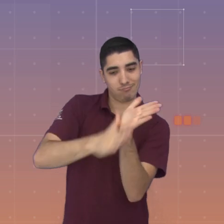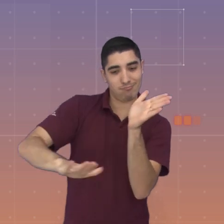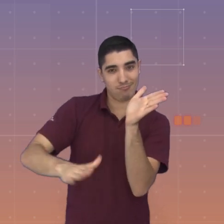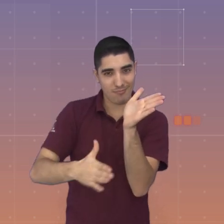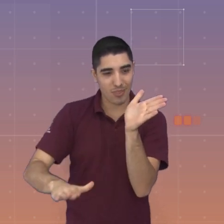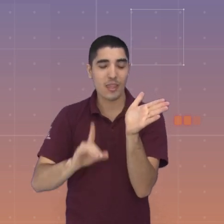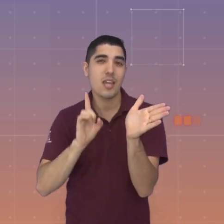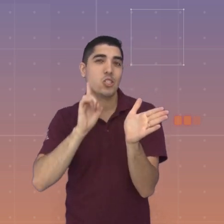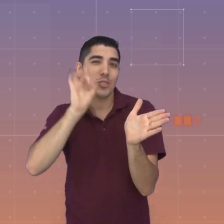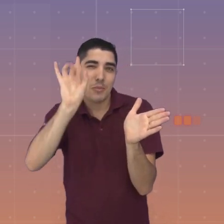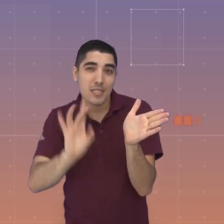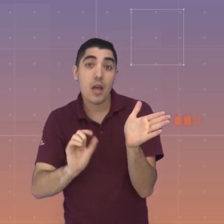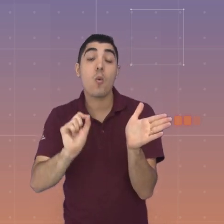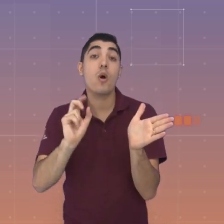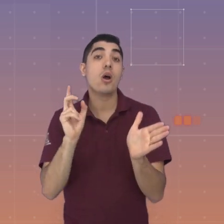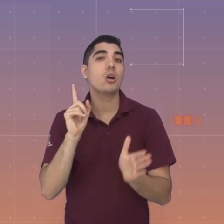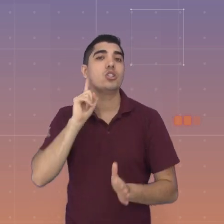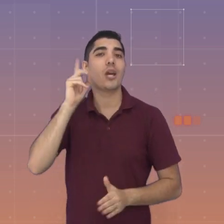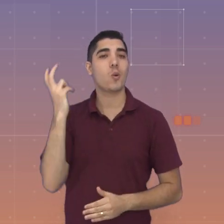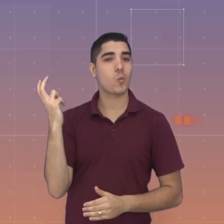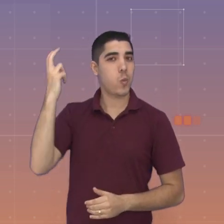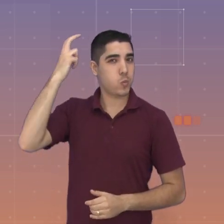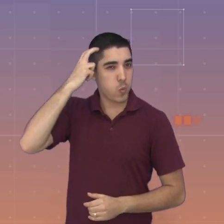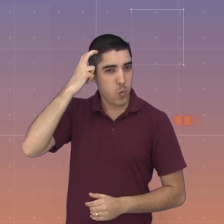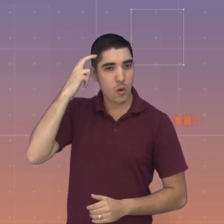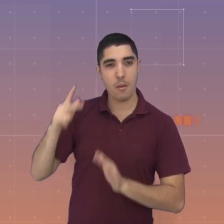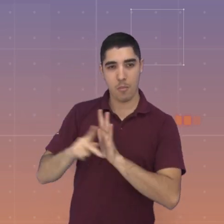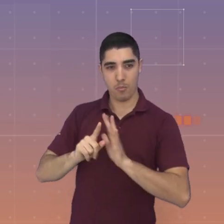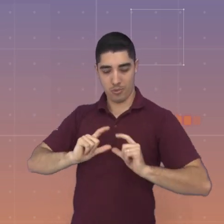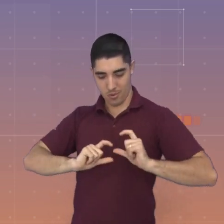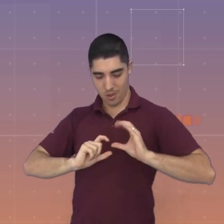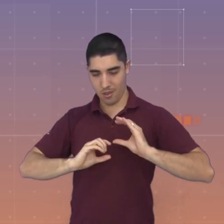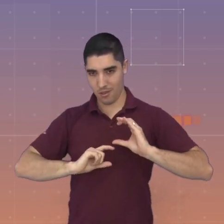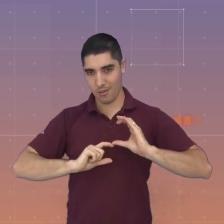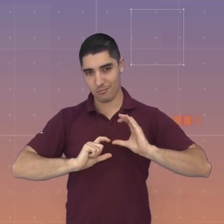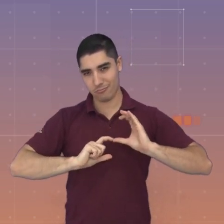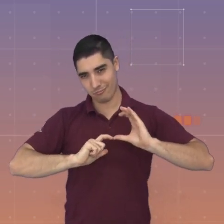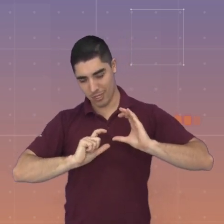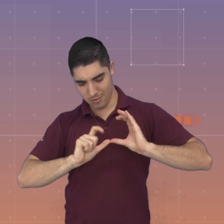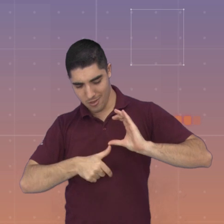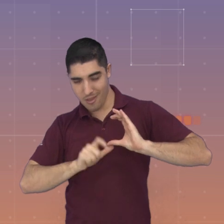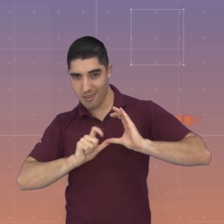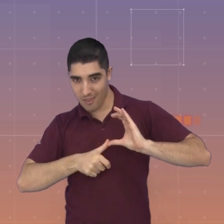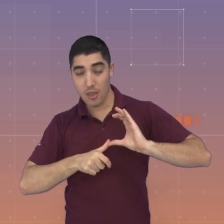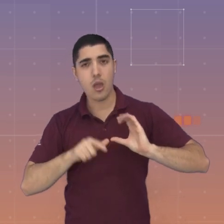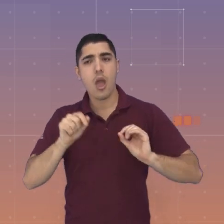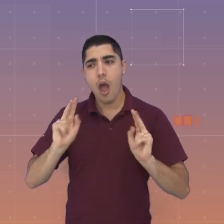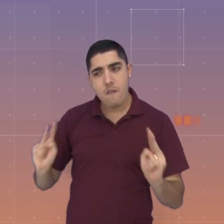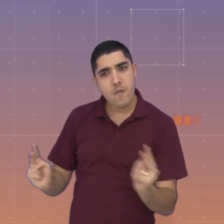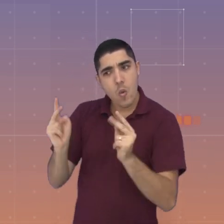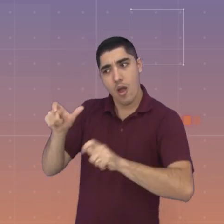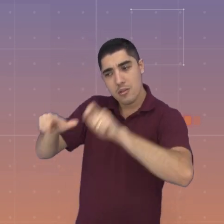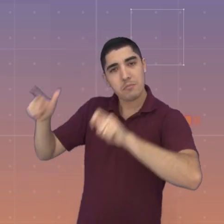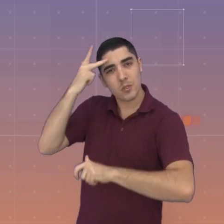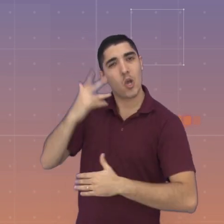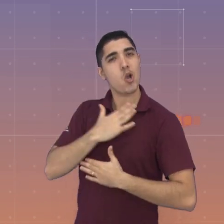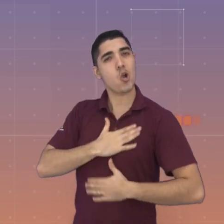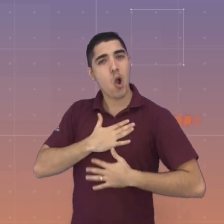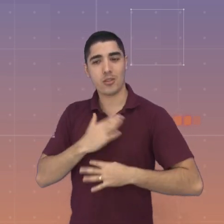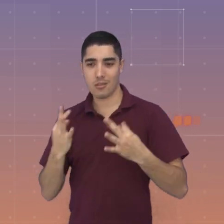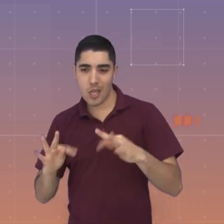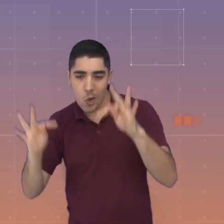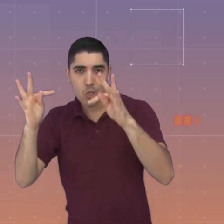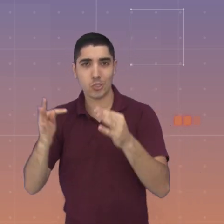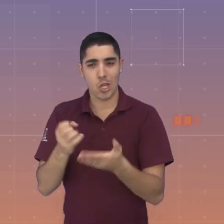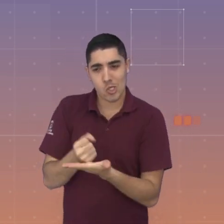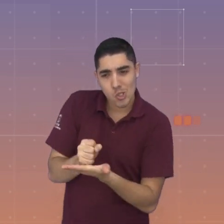festas e comemorações do município o Dia da Cultura Geek. A data foi instituída para valorizar o estilo de vida das pessoas que se